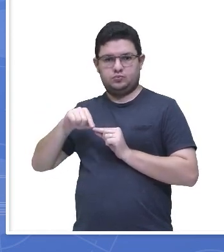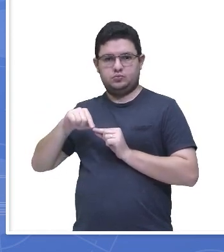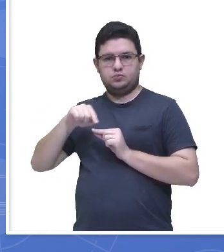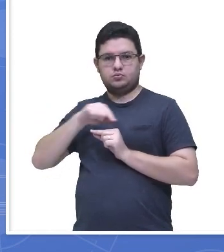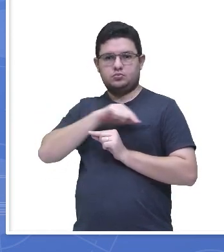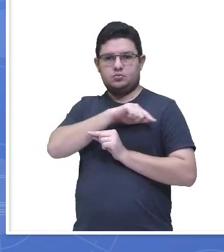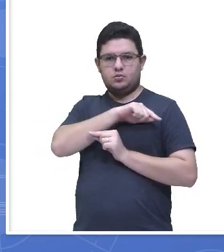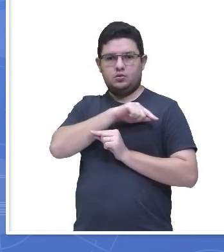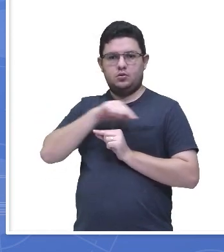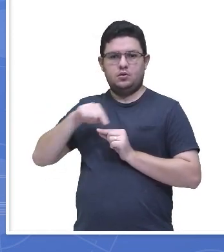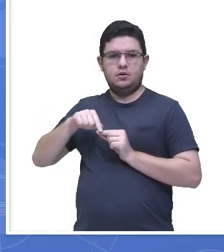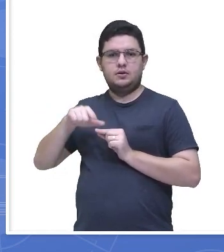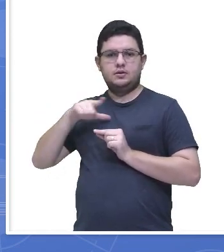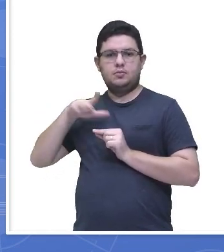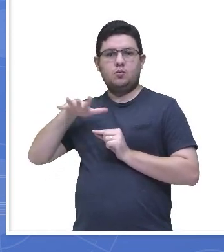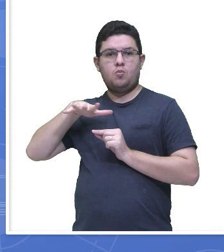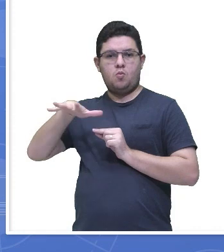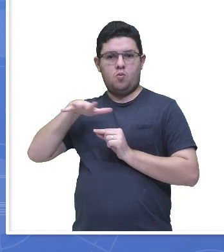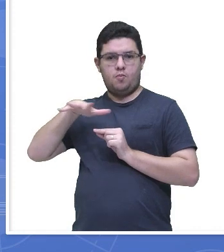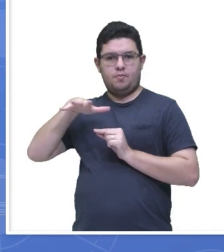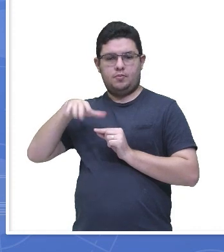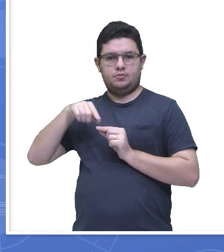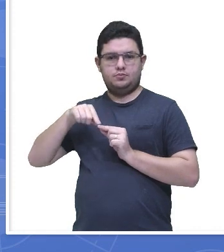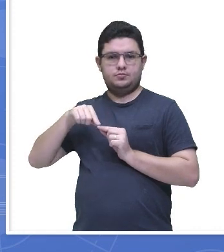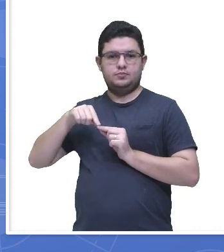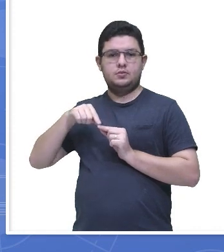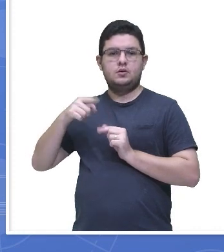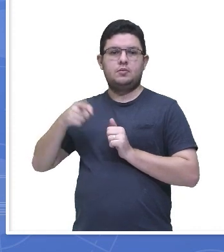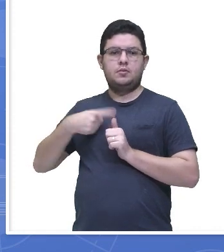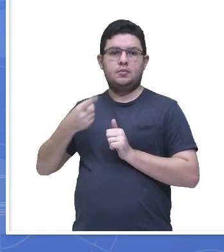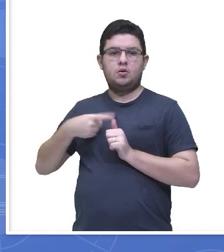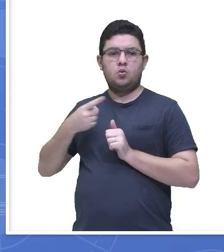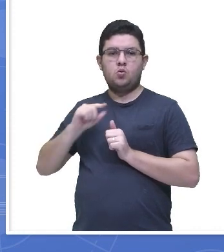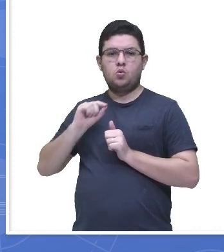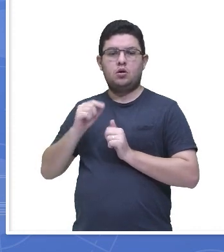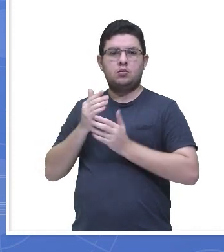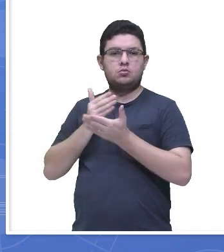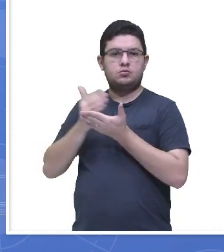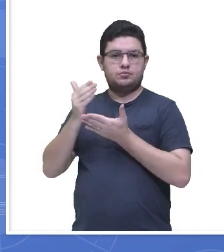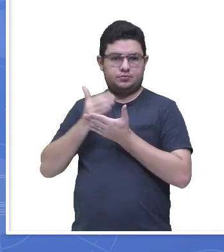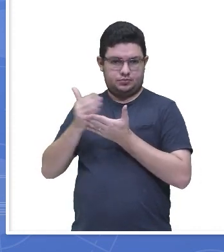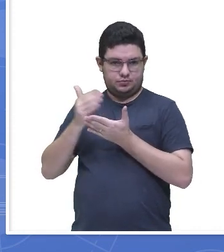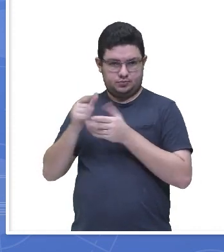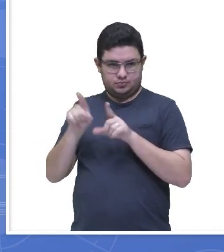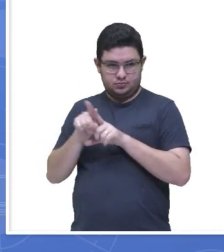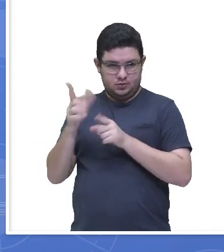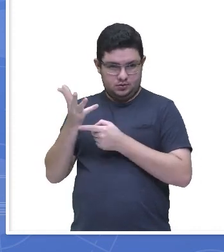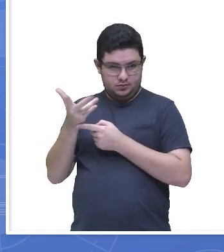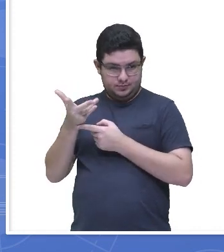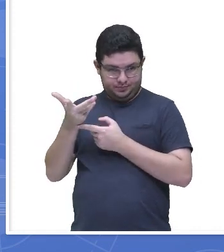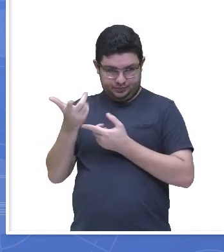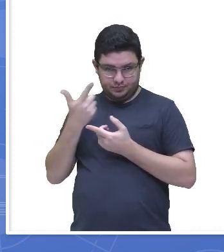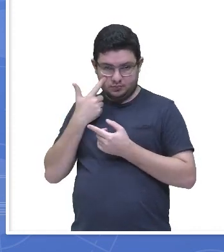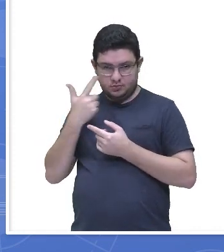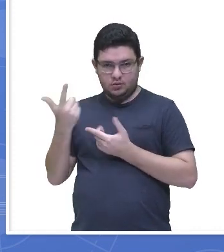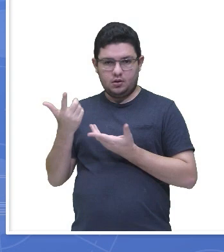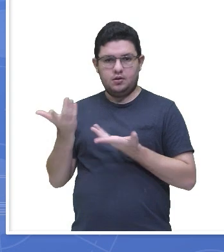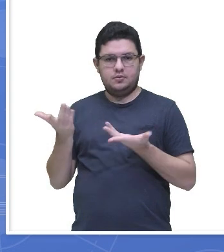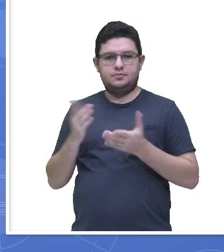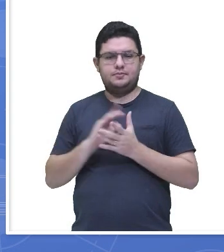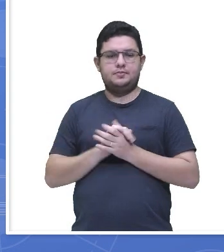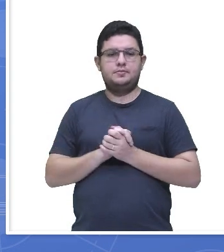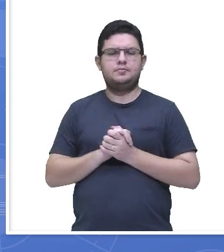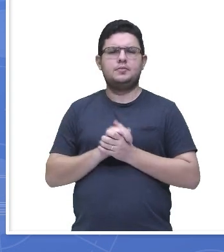esse movimento a gente tem que determinar, primeiro, a posição inicial e a velocidade escalar. Pessoal, como eu falei lá no nosso